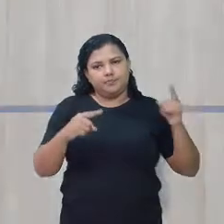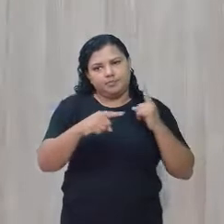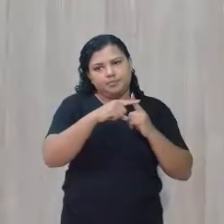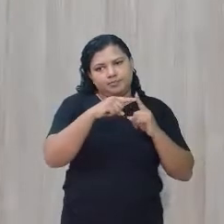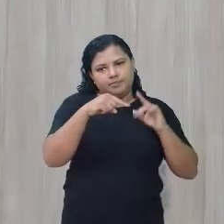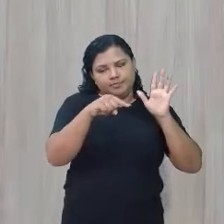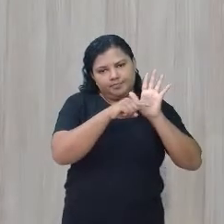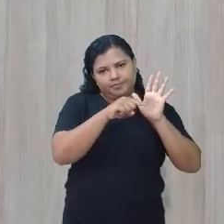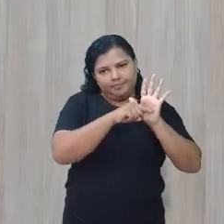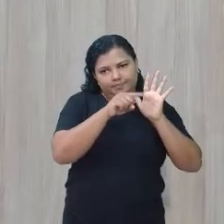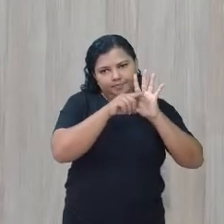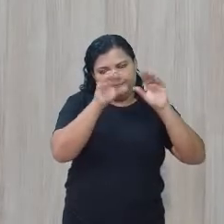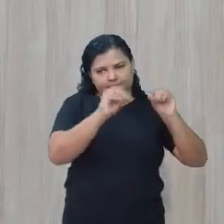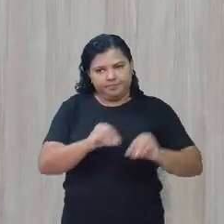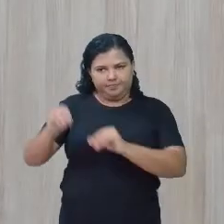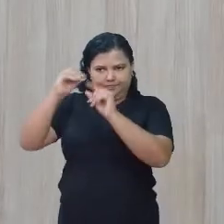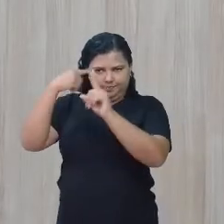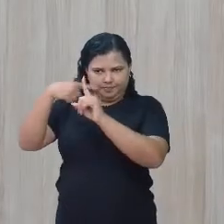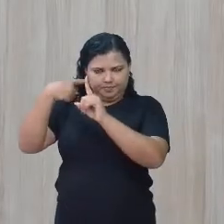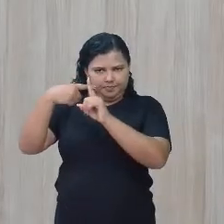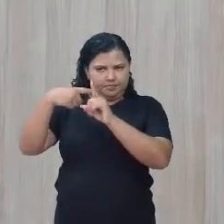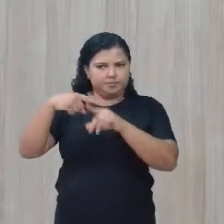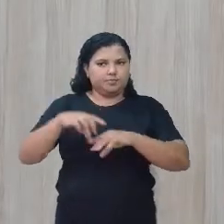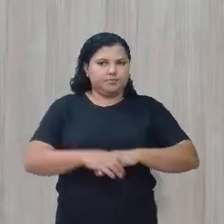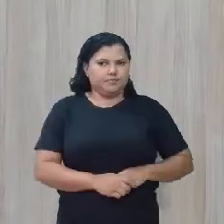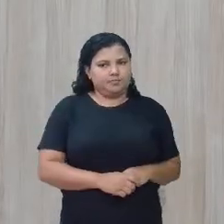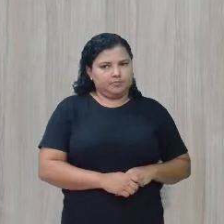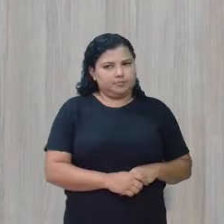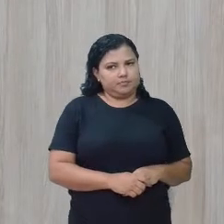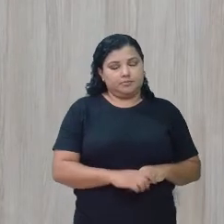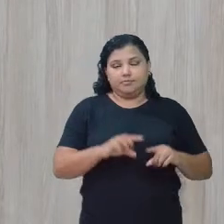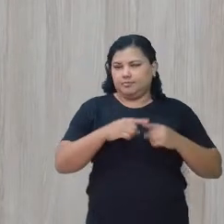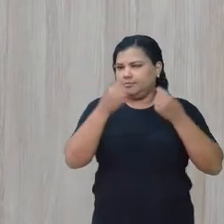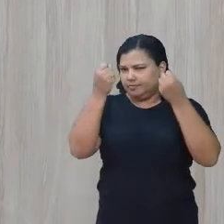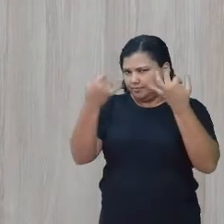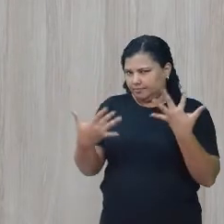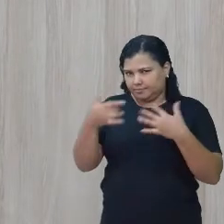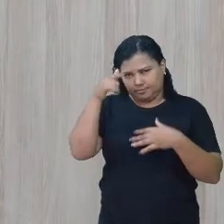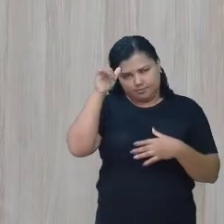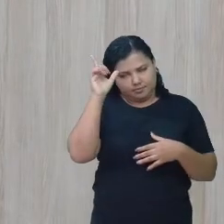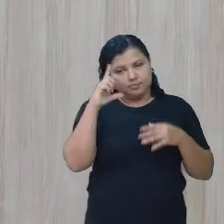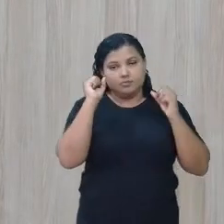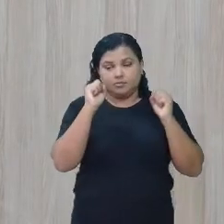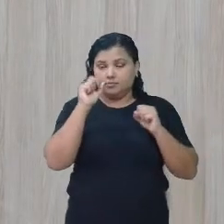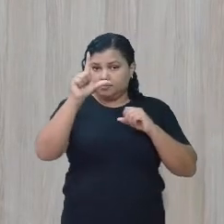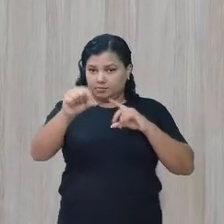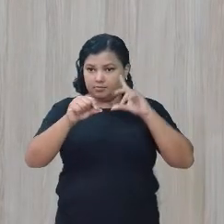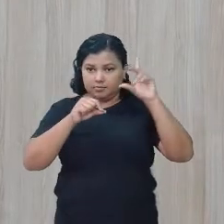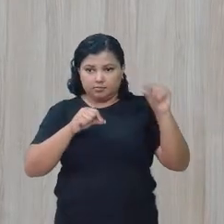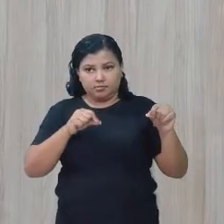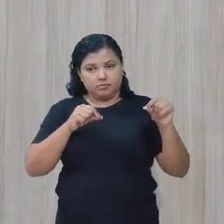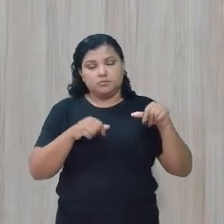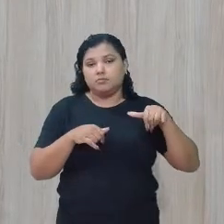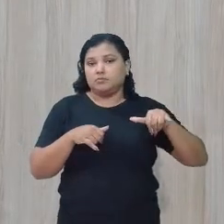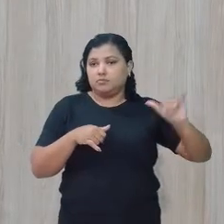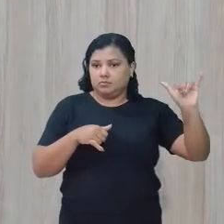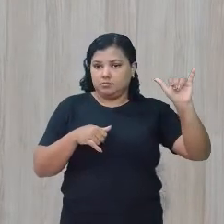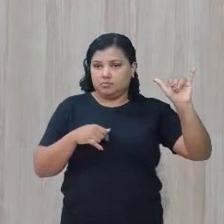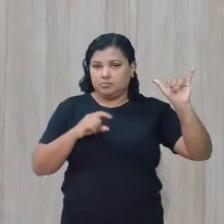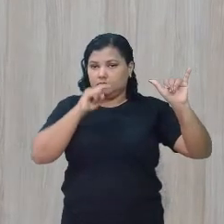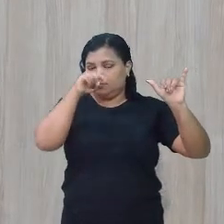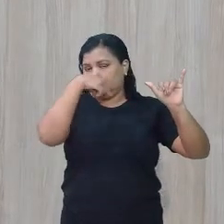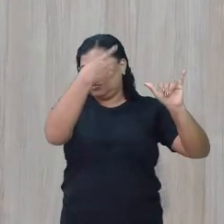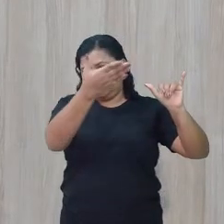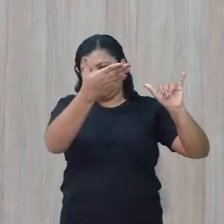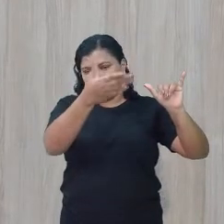eu passei para o outro lado aí positivo. Mas eu falei para você ontem, eu posso escolher a letrinha y da equação de